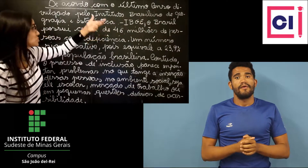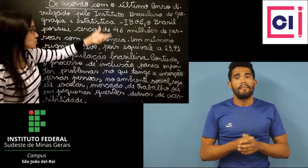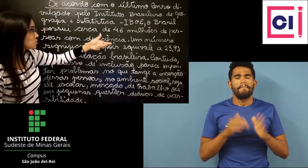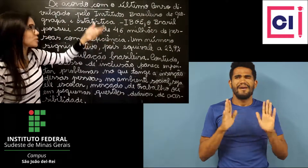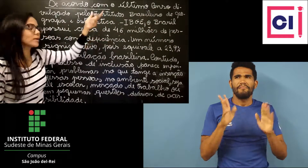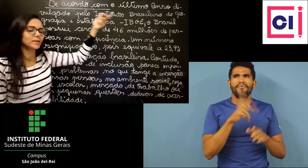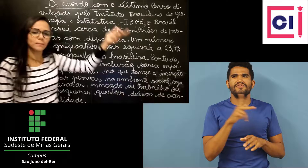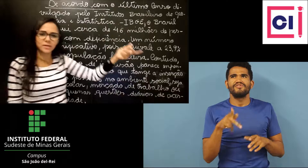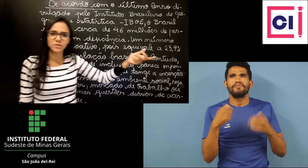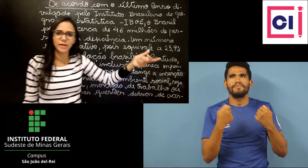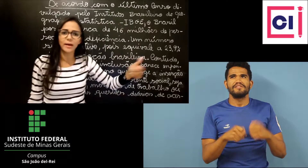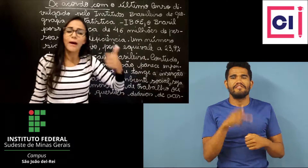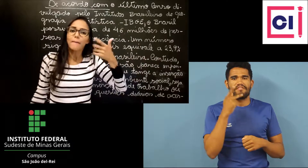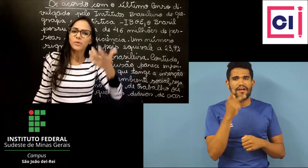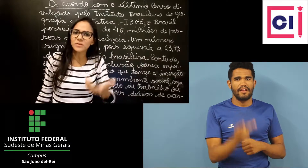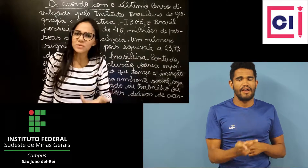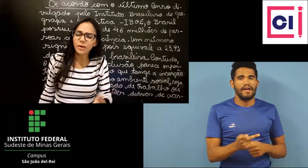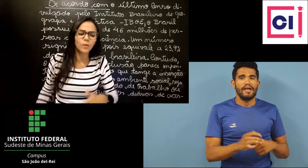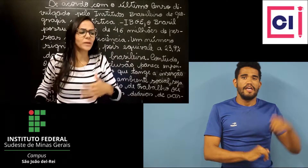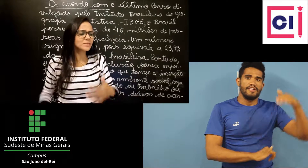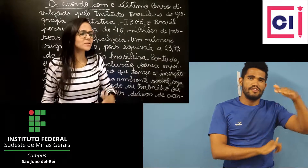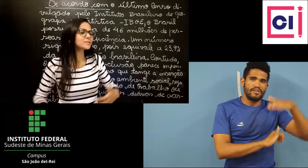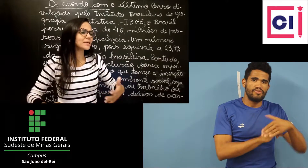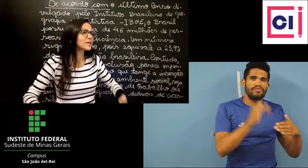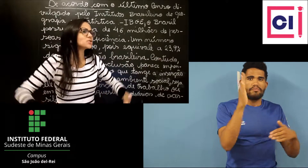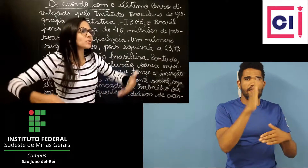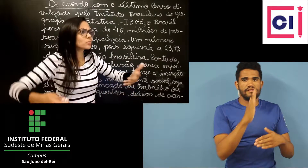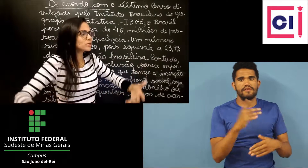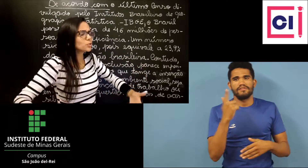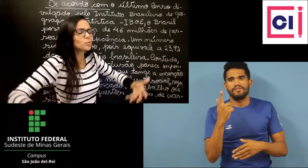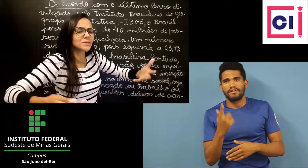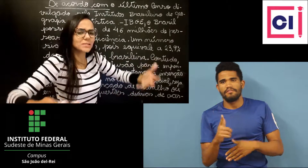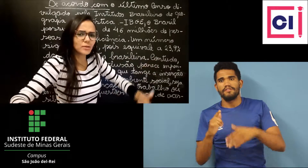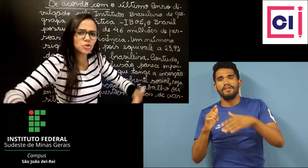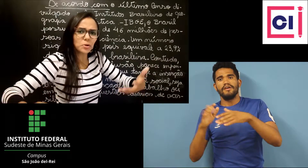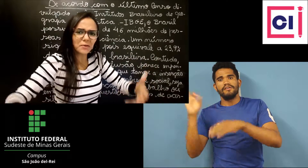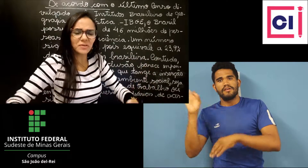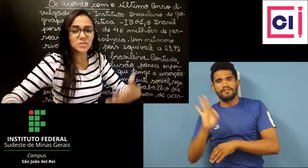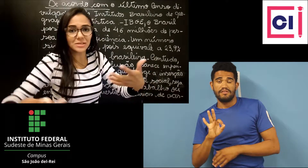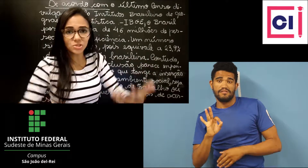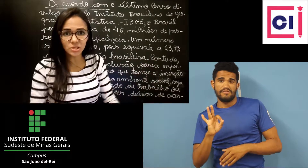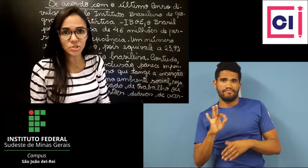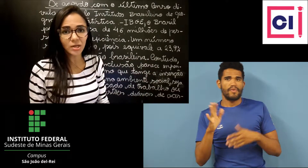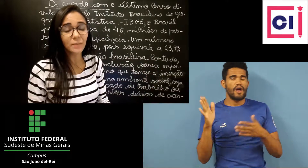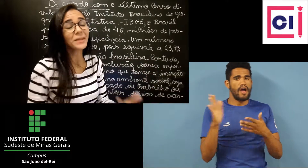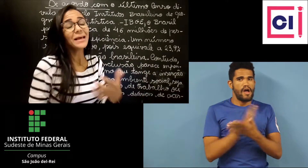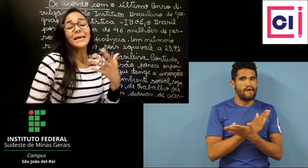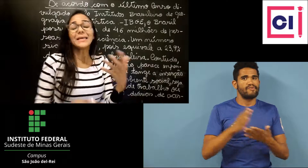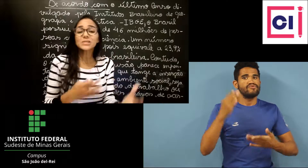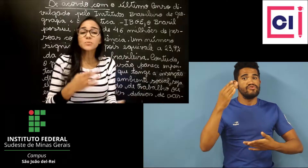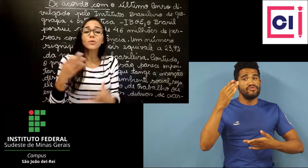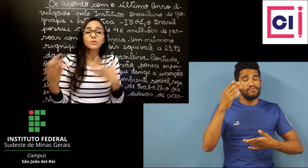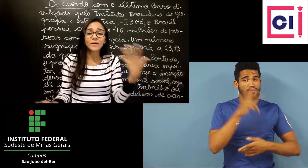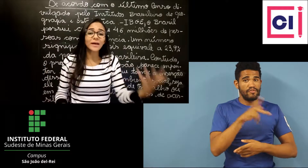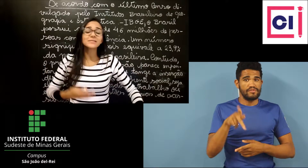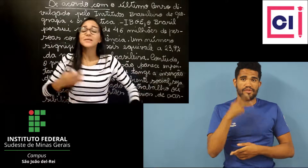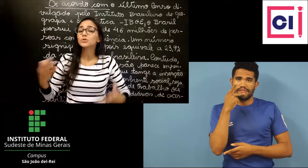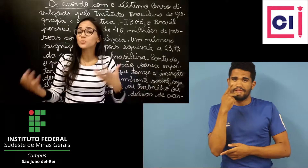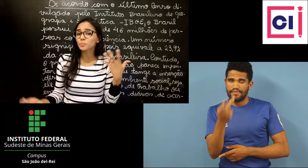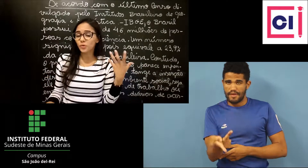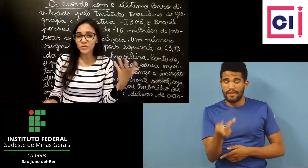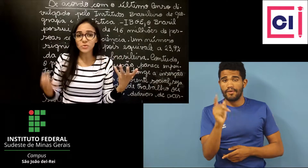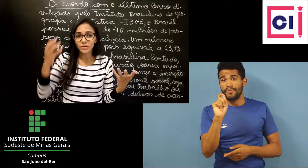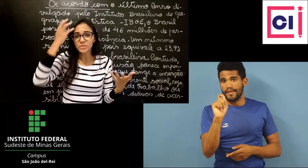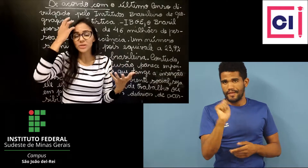e Estatística, IBGE, professora, eu preciso dizer Instituto Brasileiro de Geografia e Estatística, existe uma controvérsia